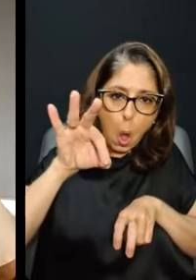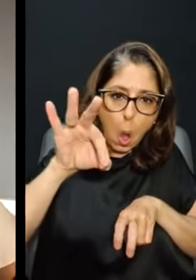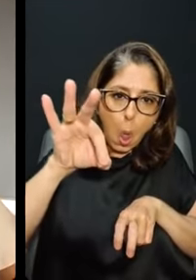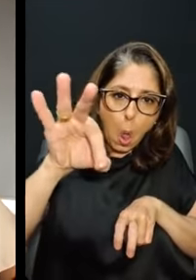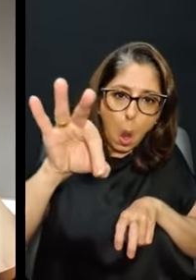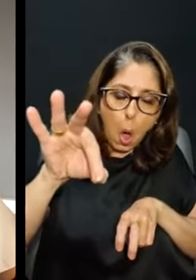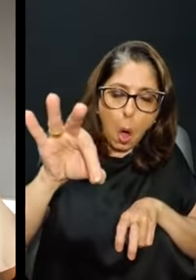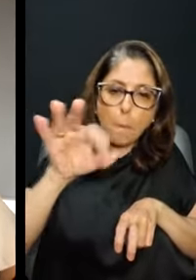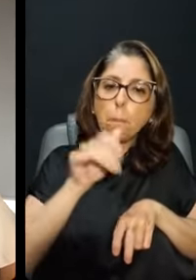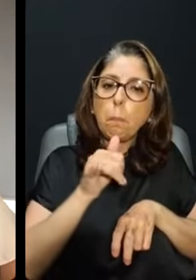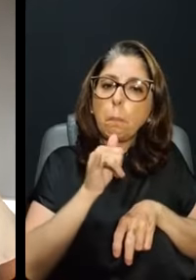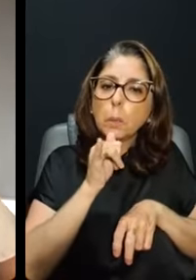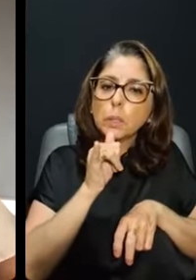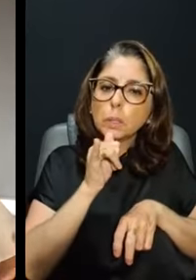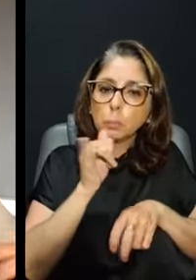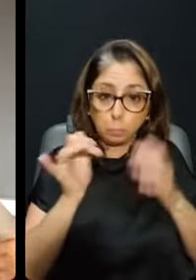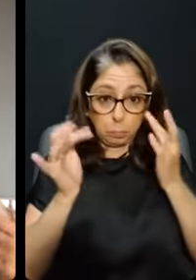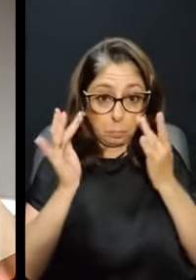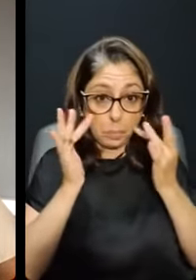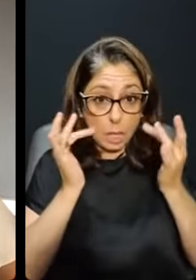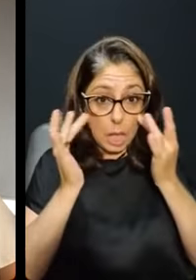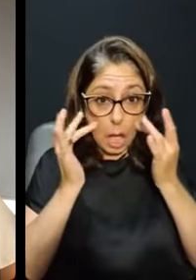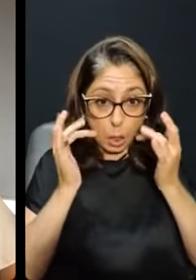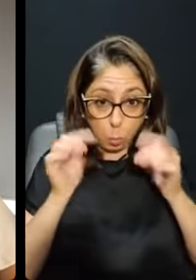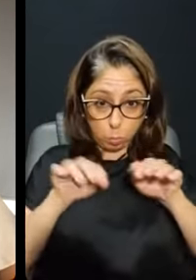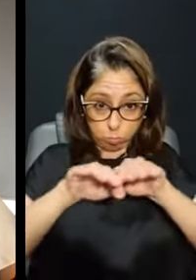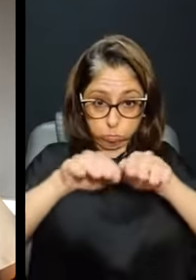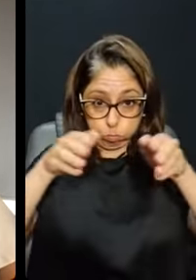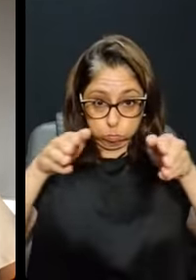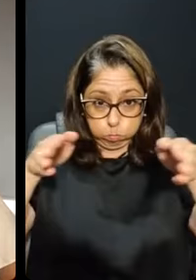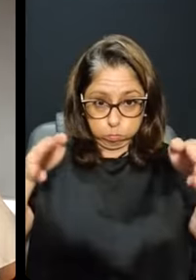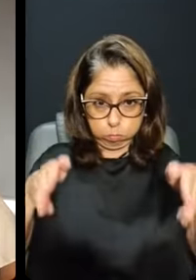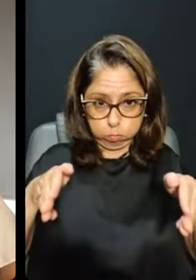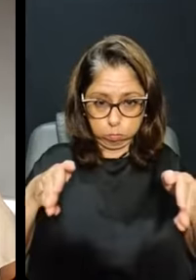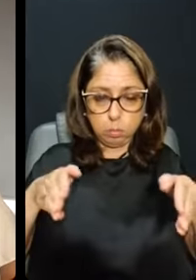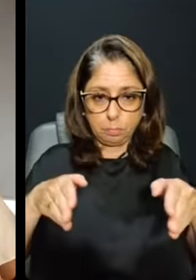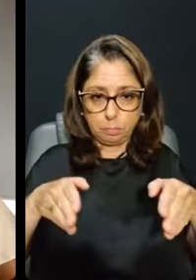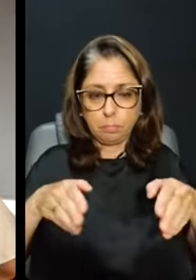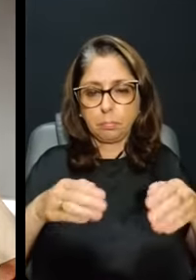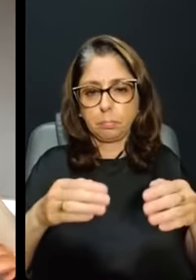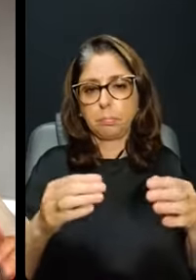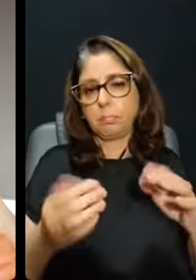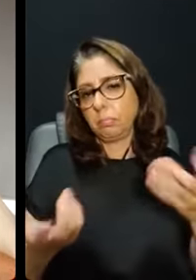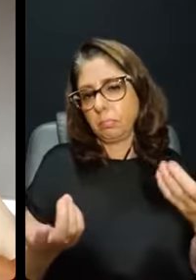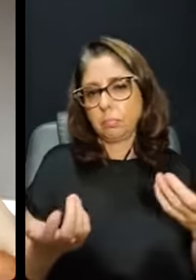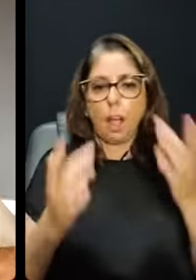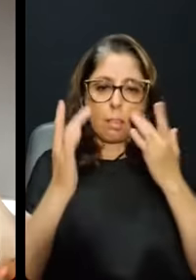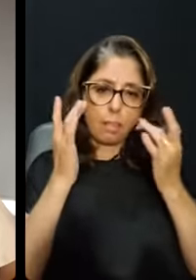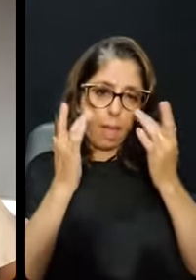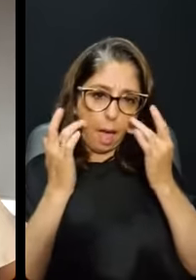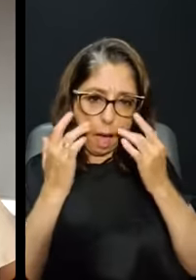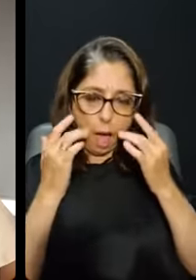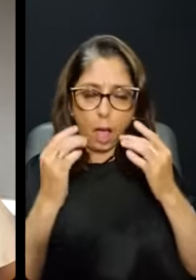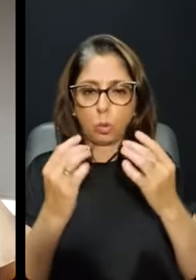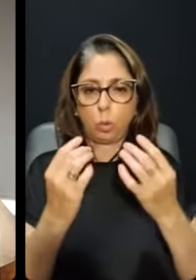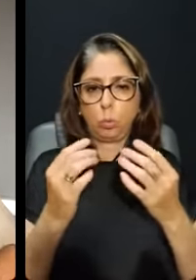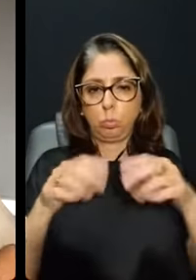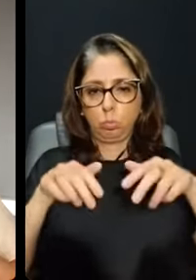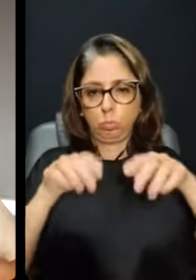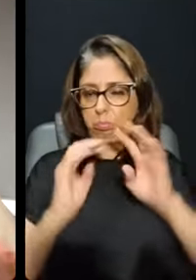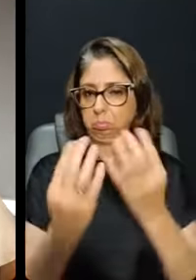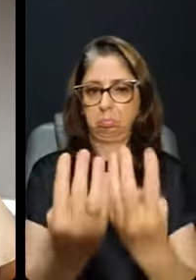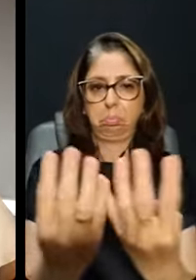de cena, que é a área que a pessoa está ali interpretando, e aí você calcula todo o campo de visão